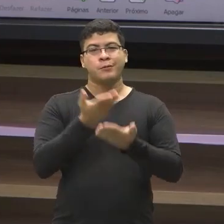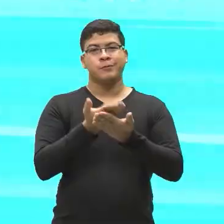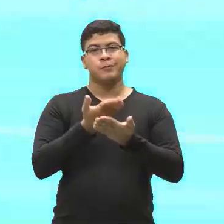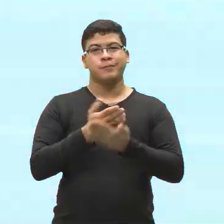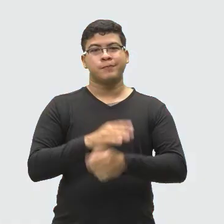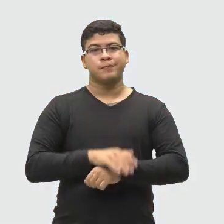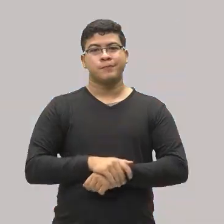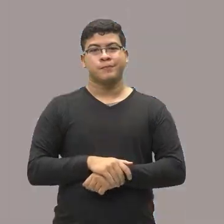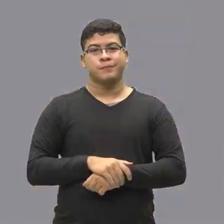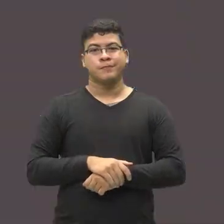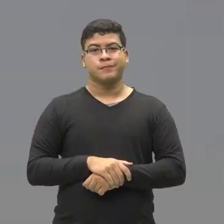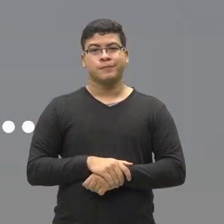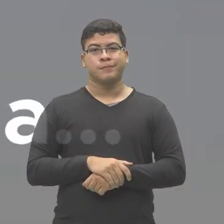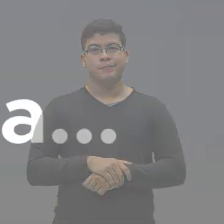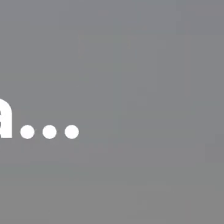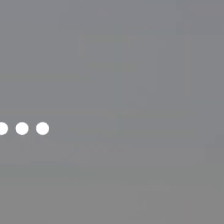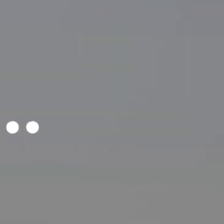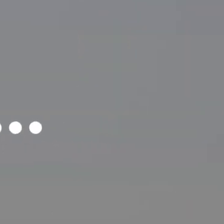aula.